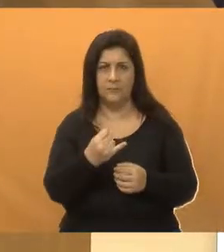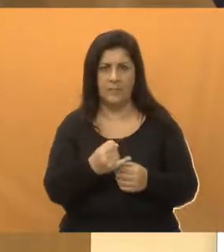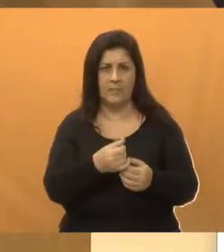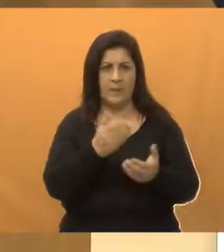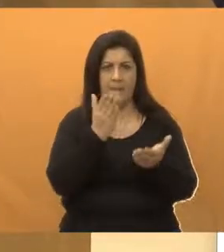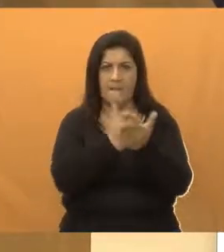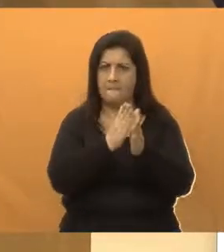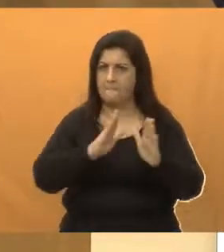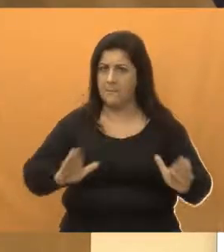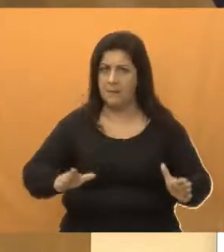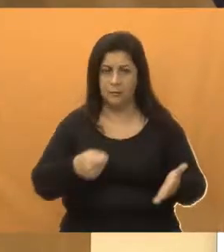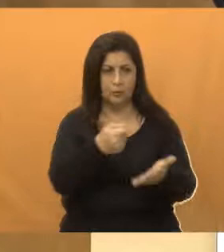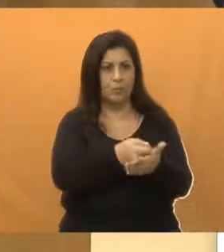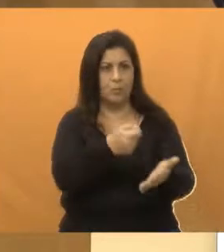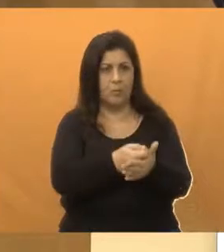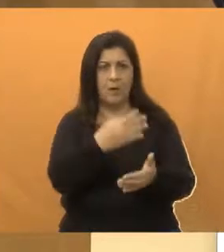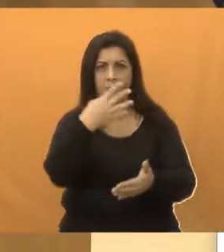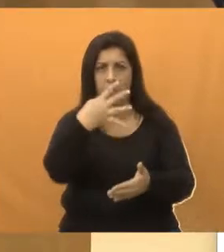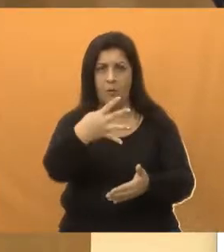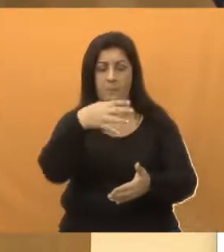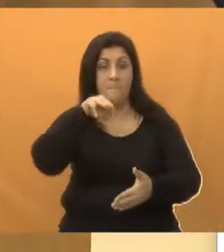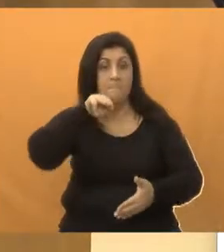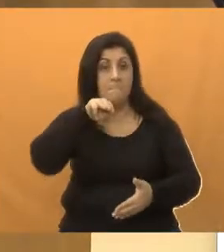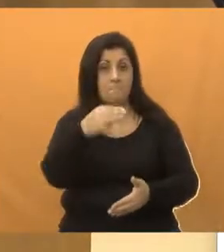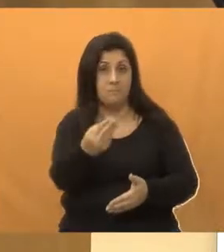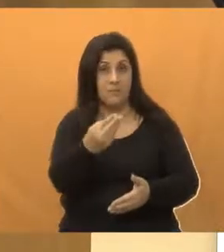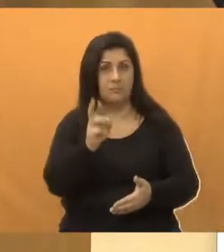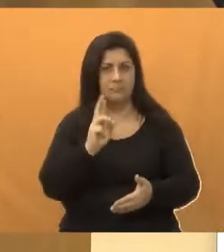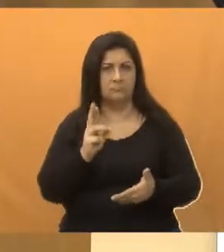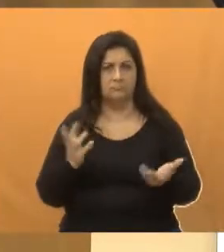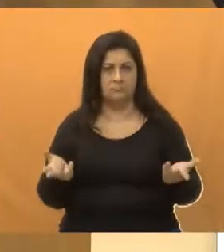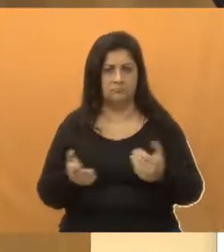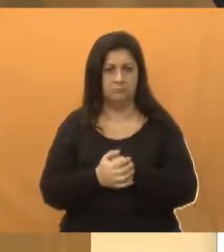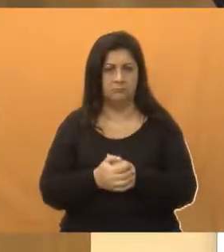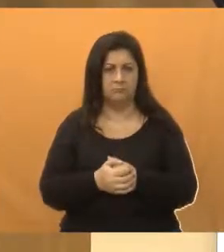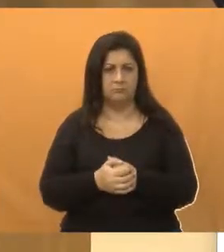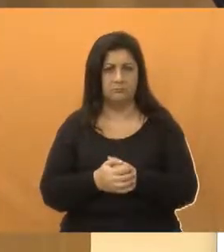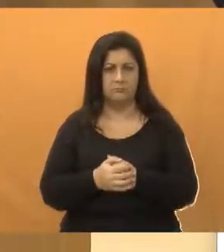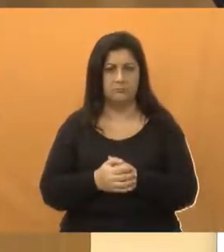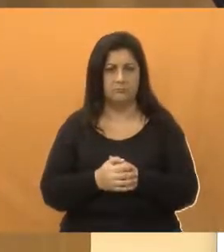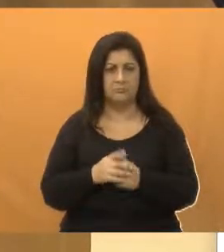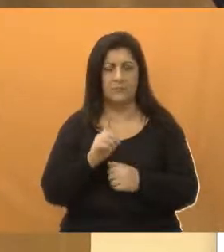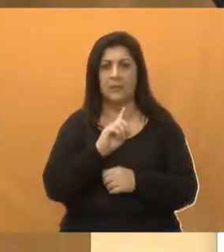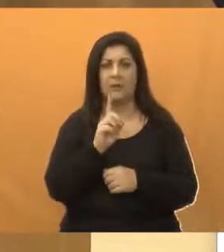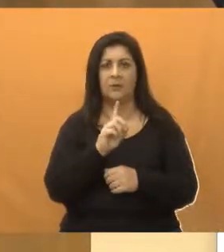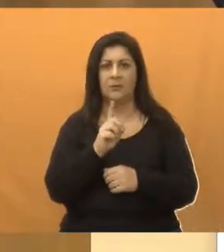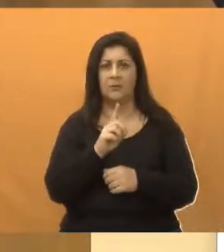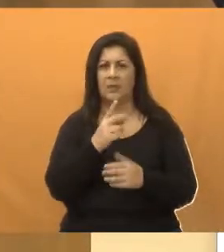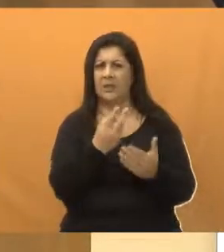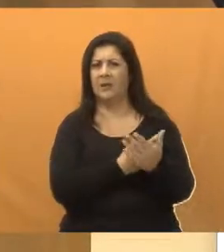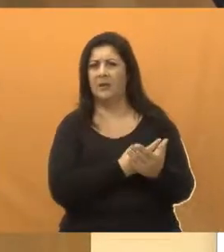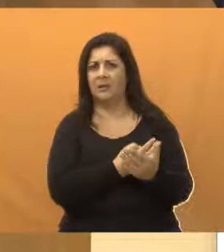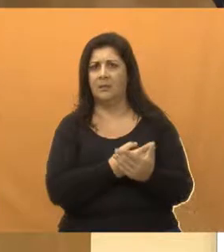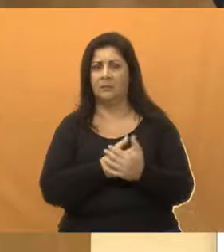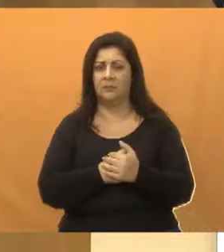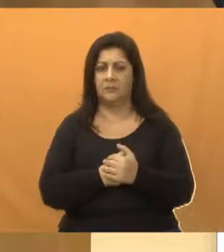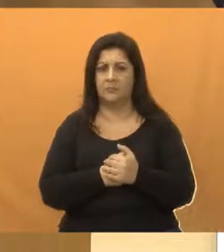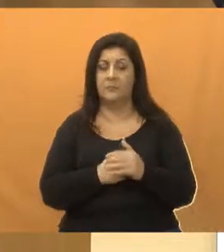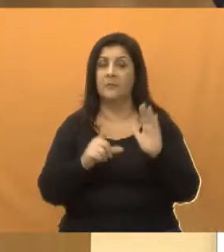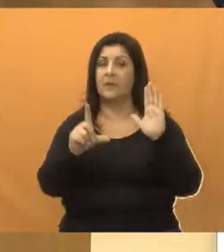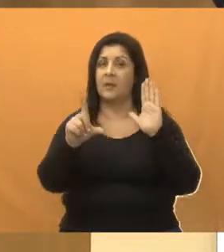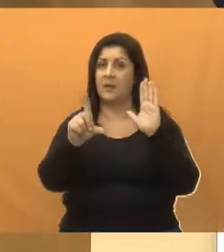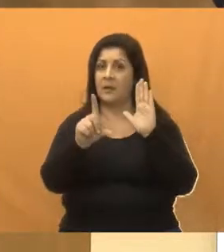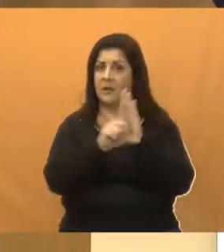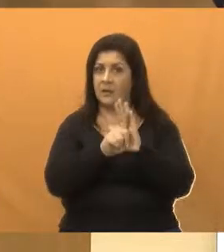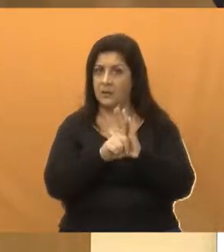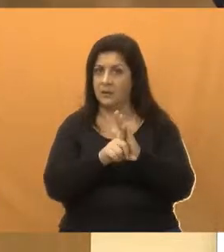5 milhões de reais daquilo que já estava, veja bem, nós não estamos cobrando nada irregular. A lei vigente